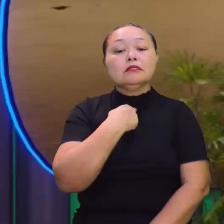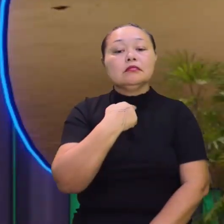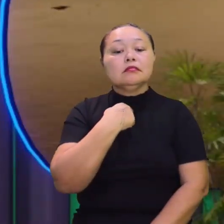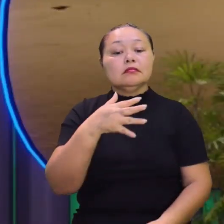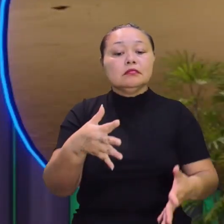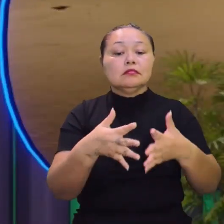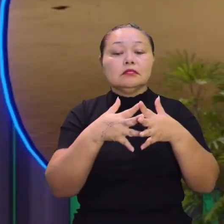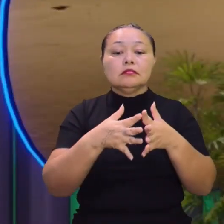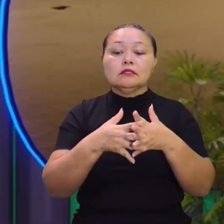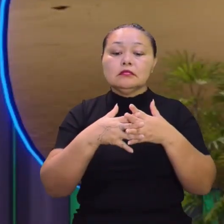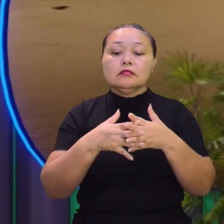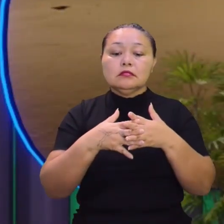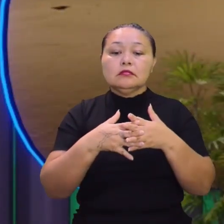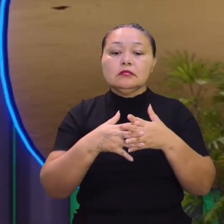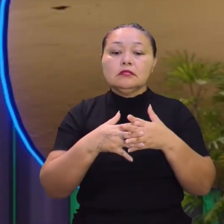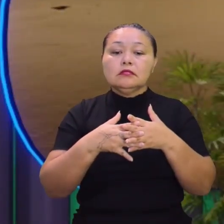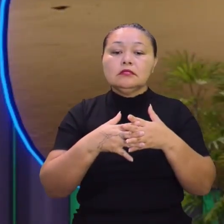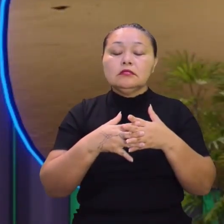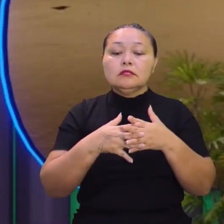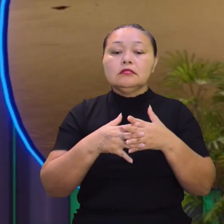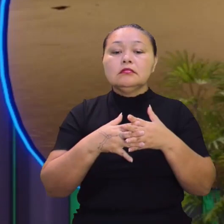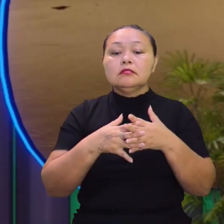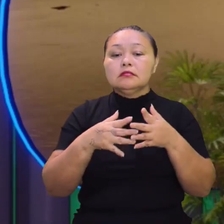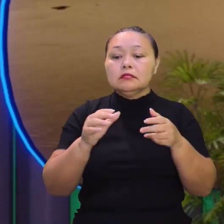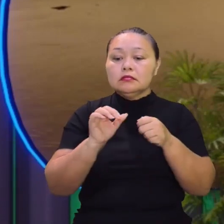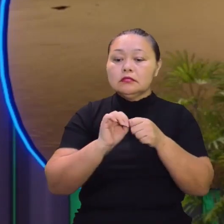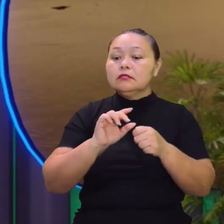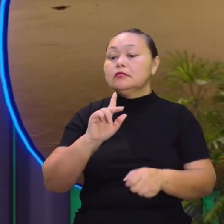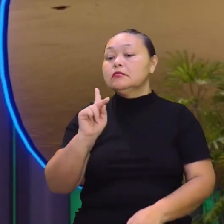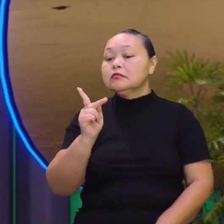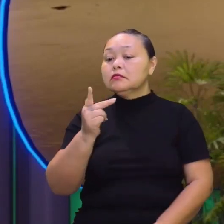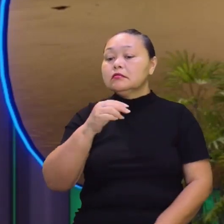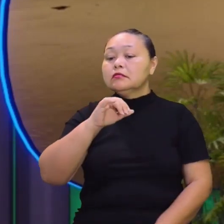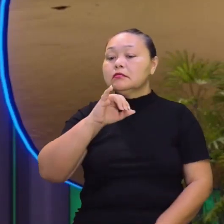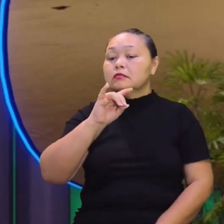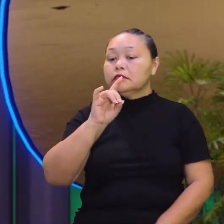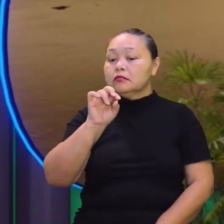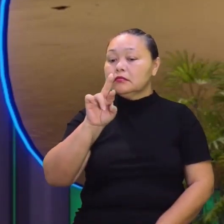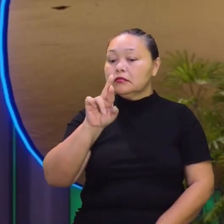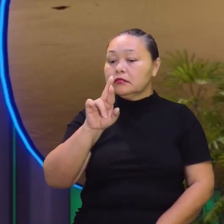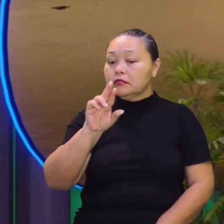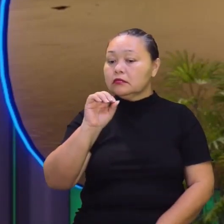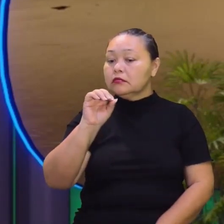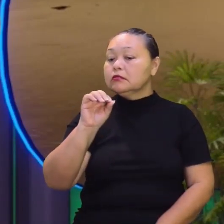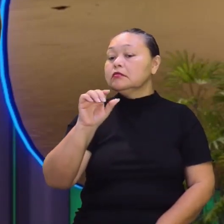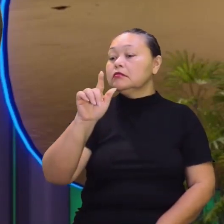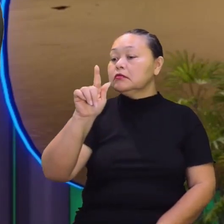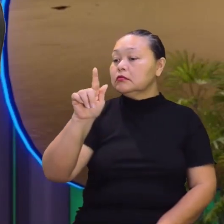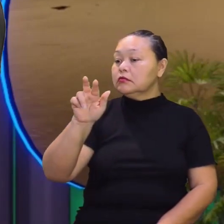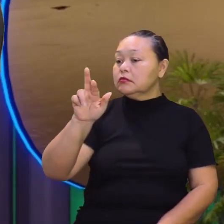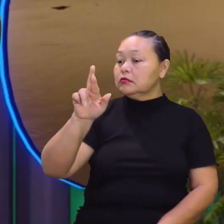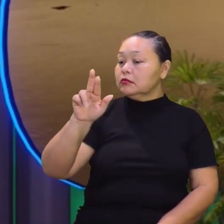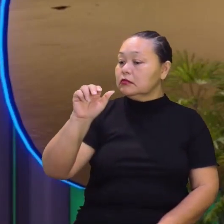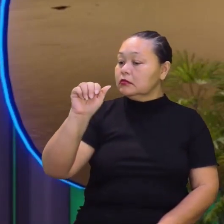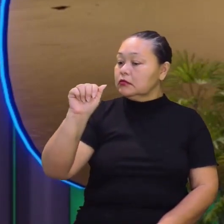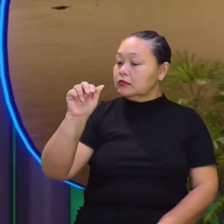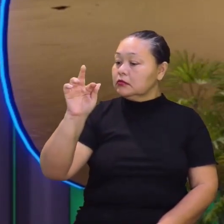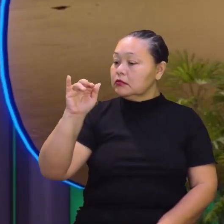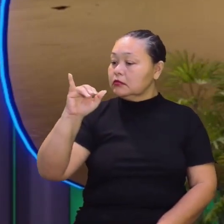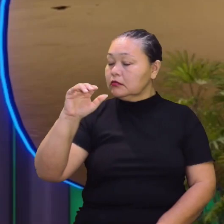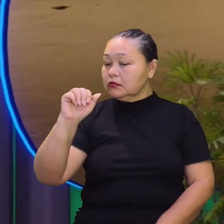pode confundir quando a gente fala de hidrografia. A hidrovia, ela